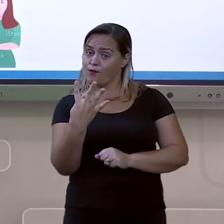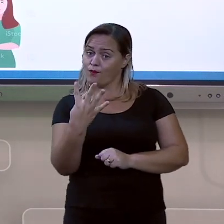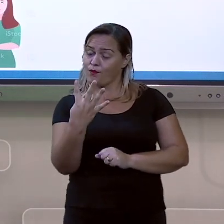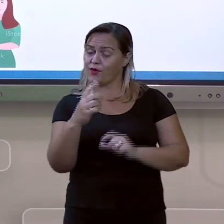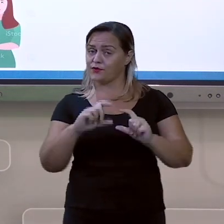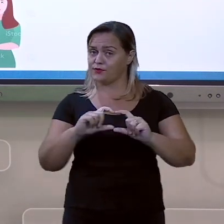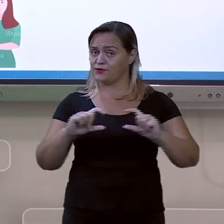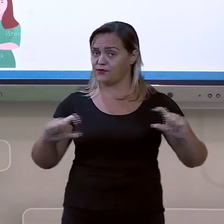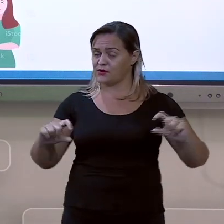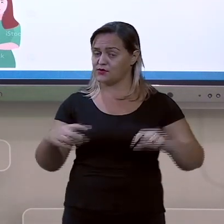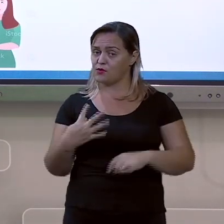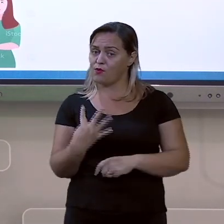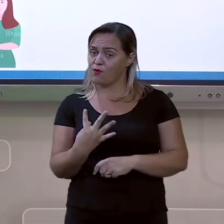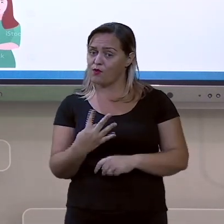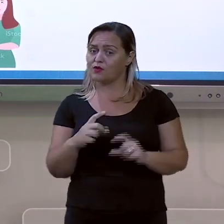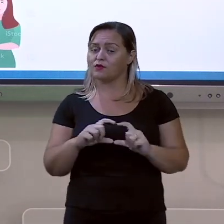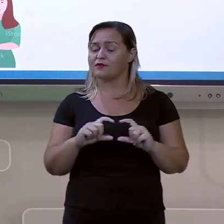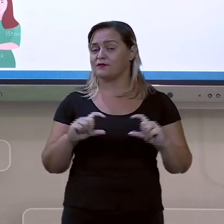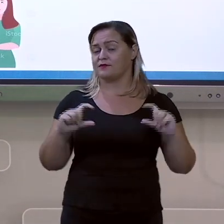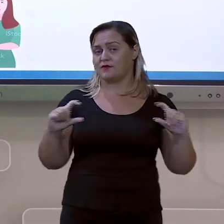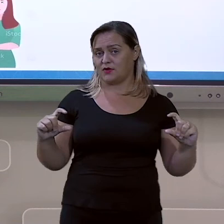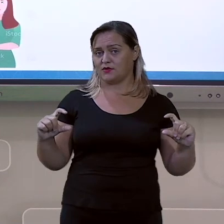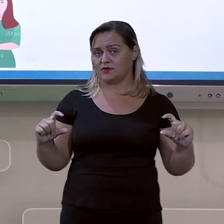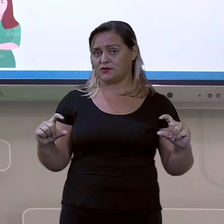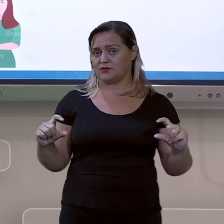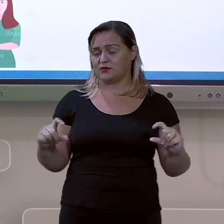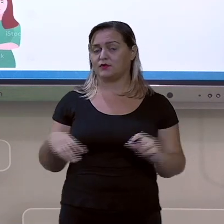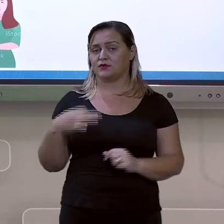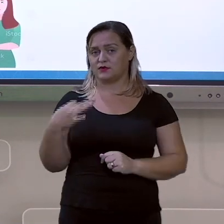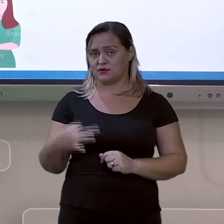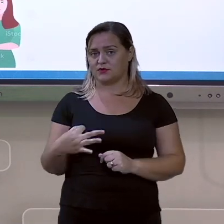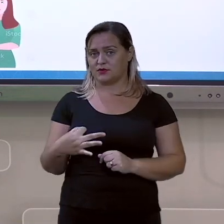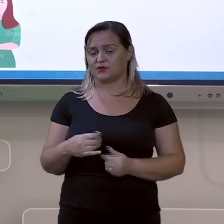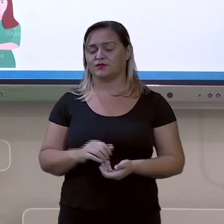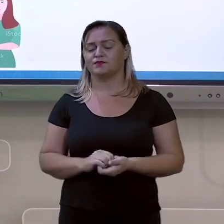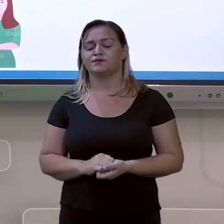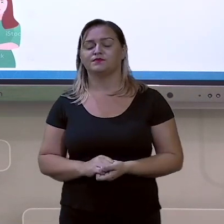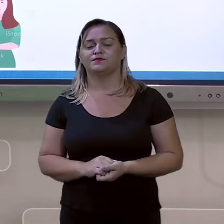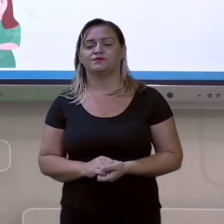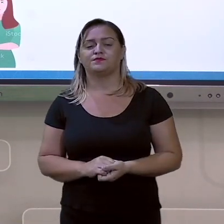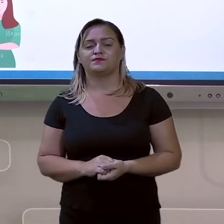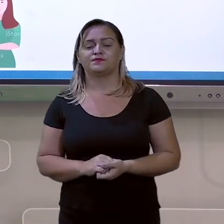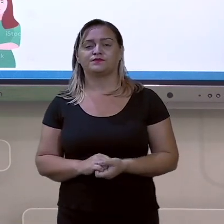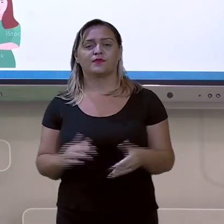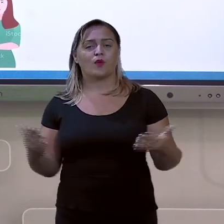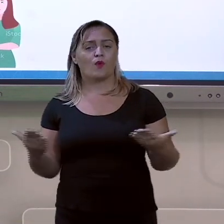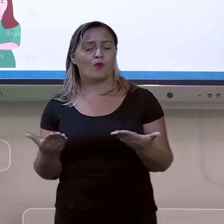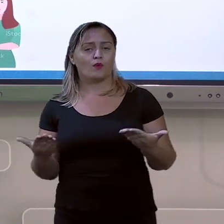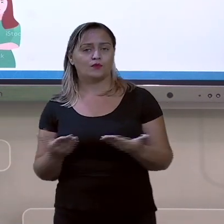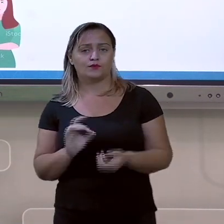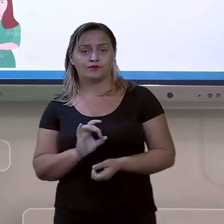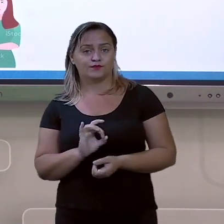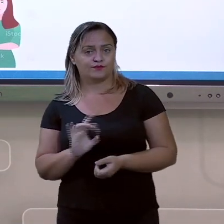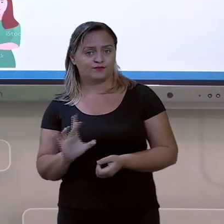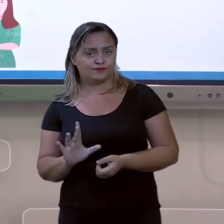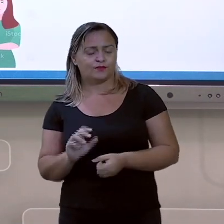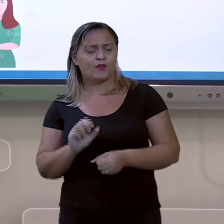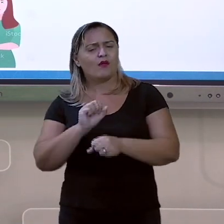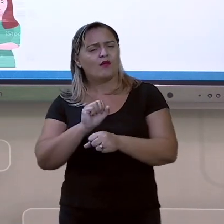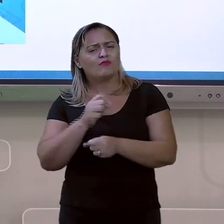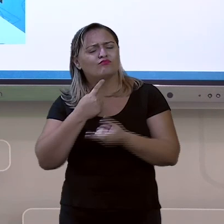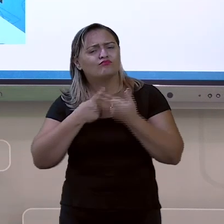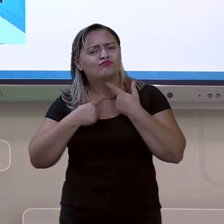frases, uma para cada tipo de pontuação que vimos hoje, ok? Por hoje é só, espero que vocês